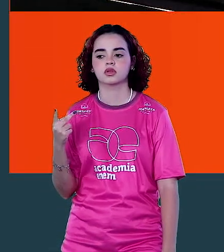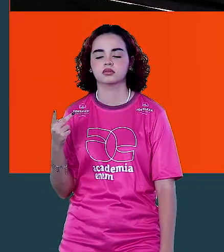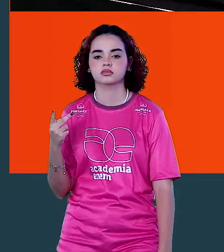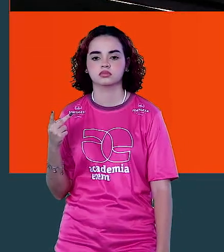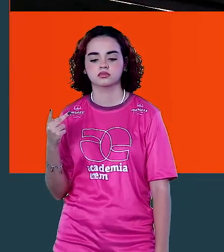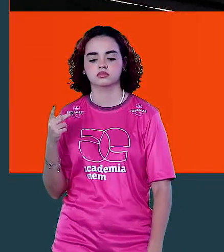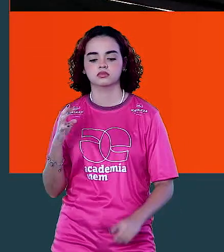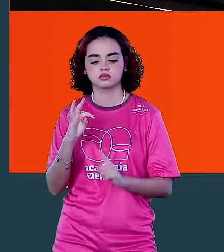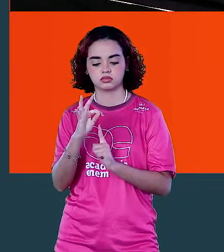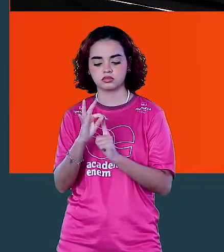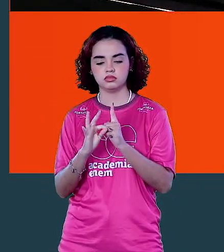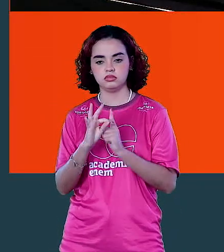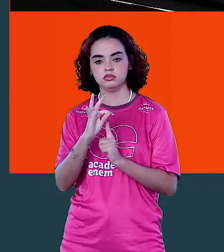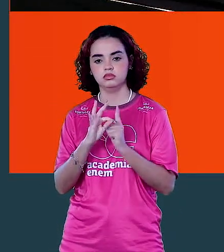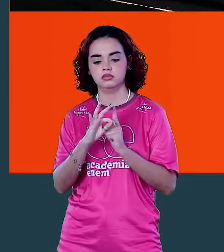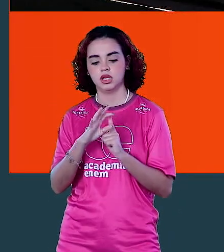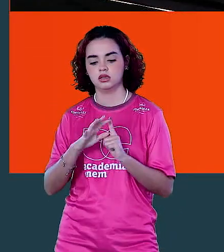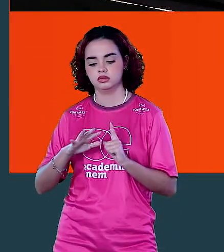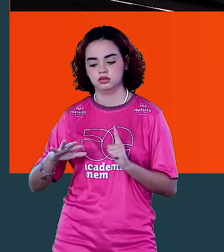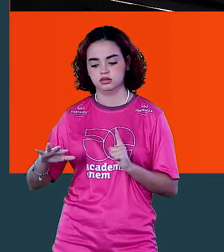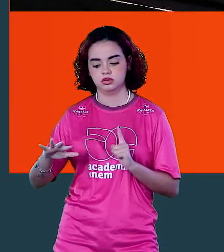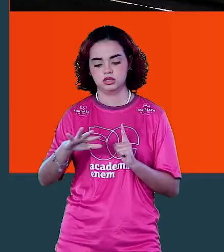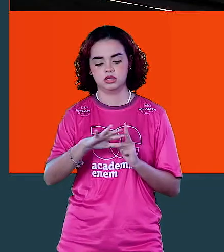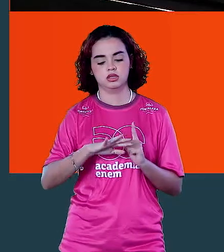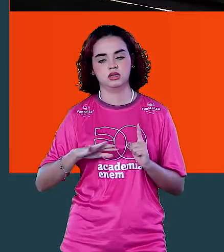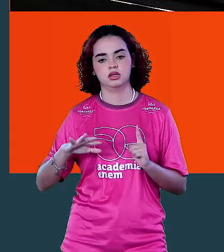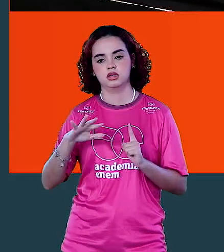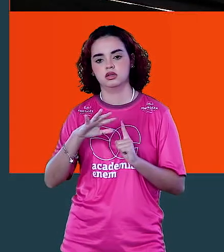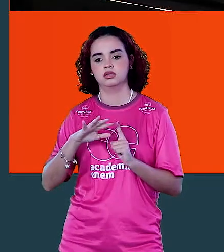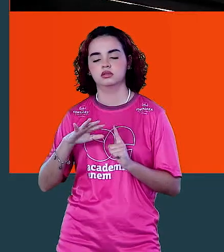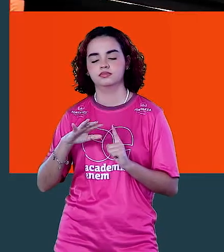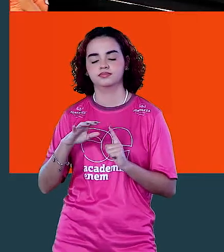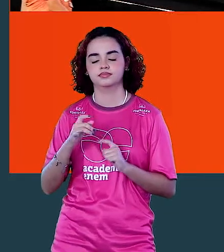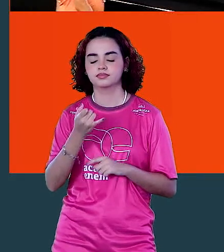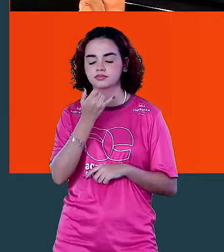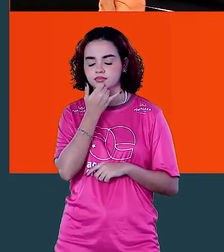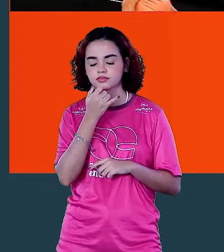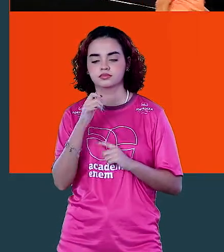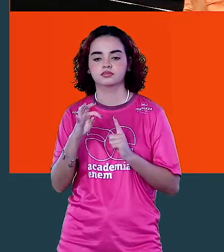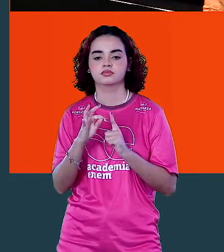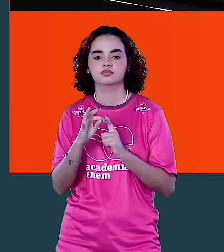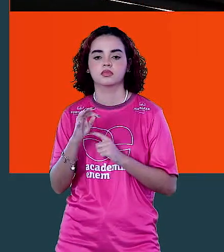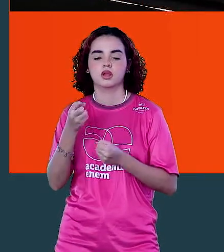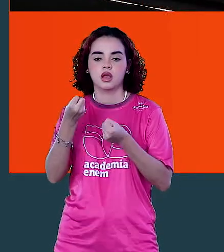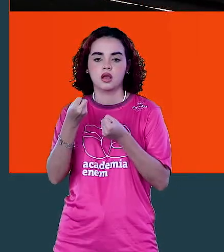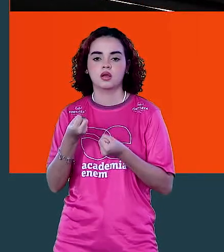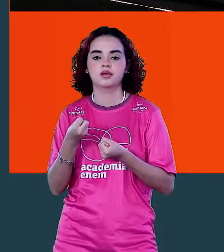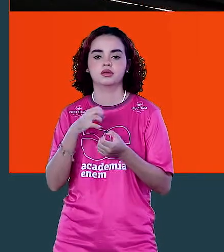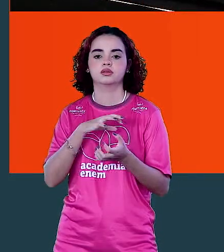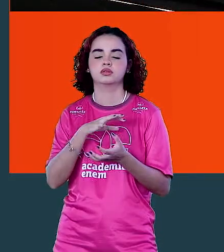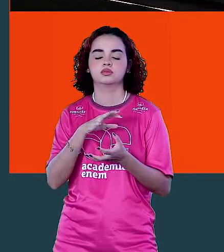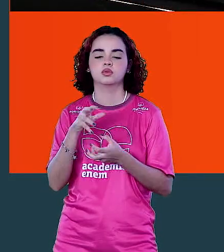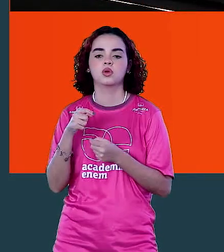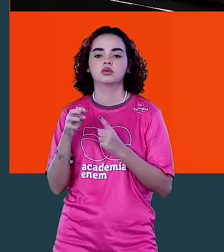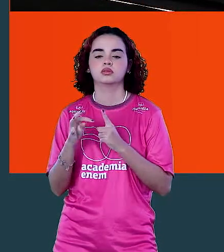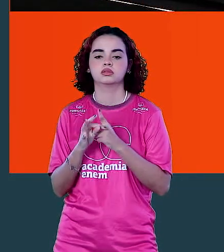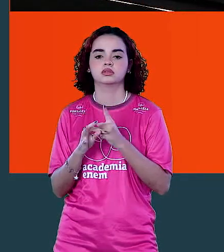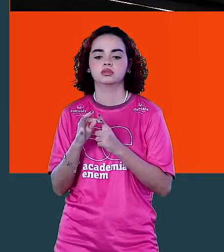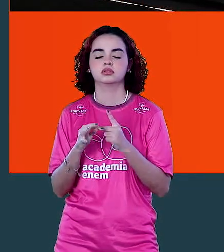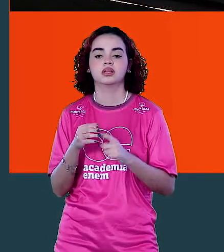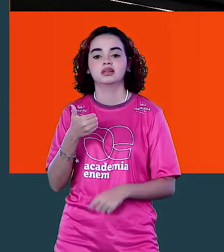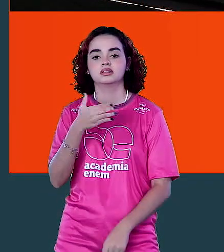Na temperatura ambiente, na pressão atmosférica, perdão, a água entra em ebulição numa temperatura de 100 graus